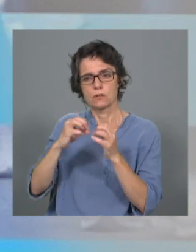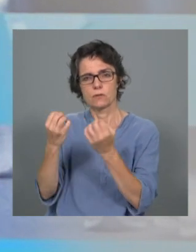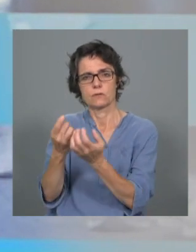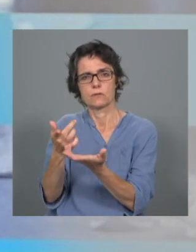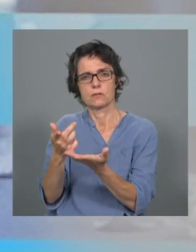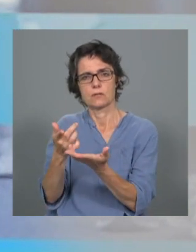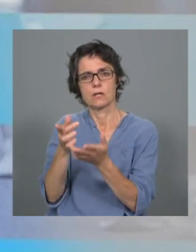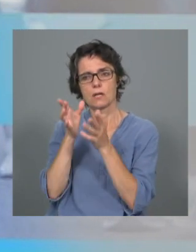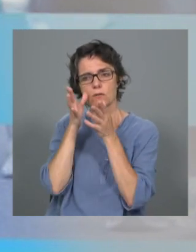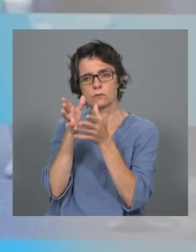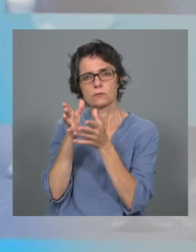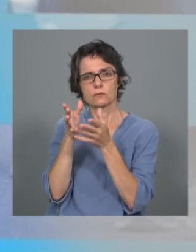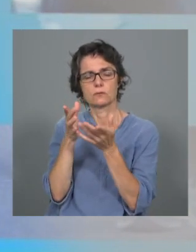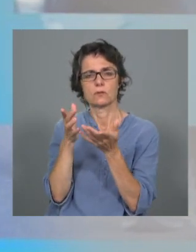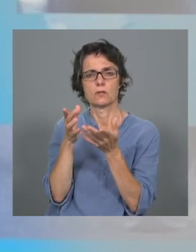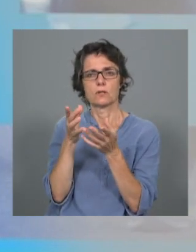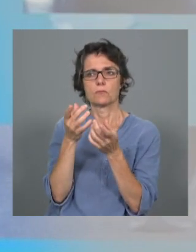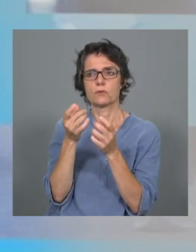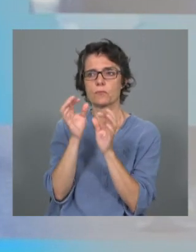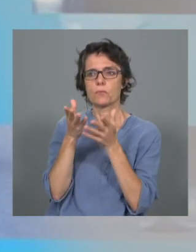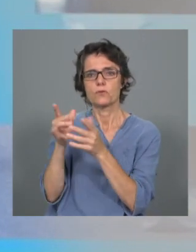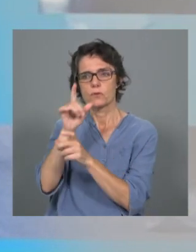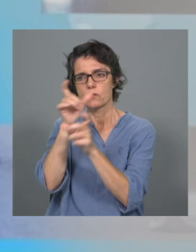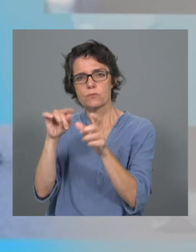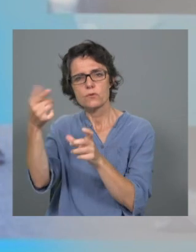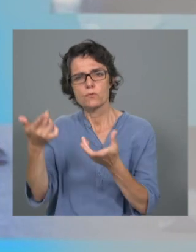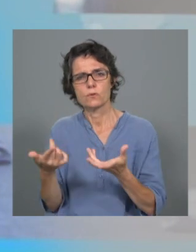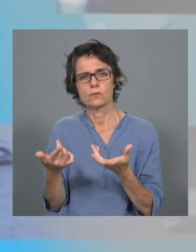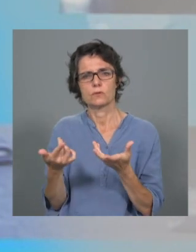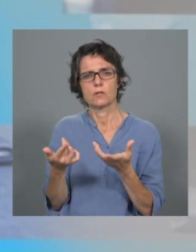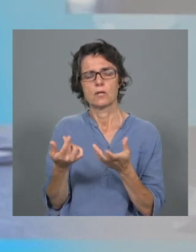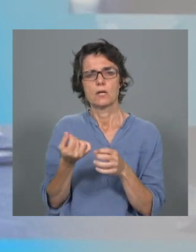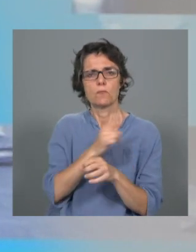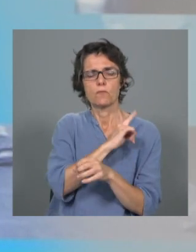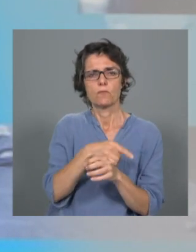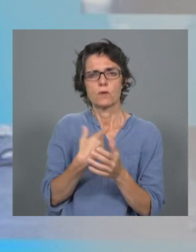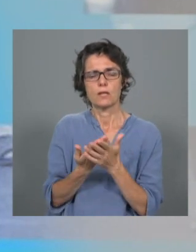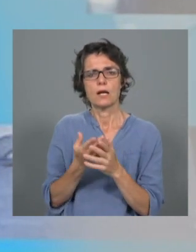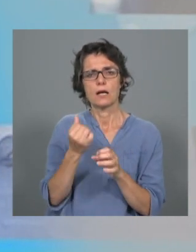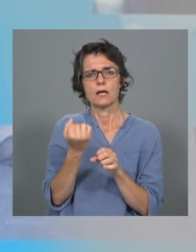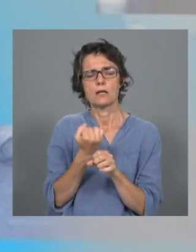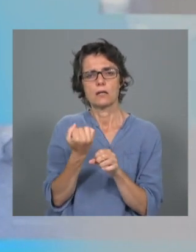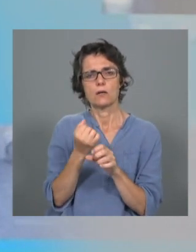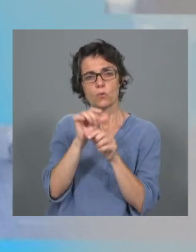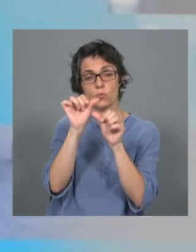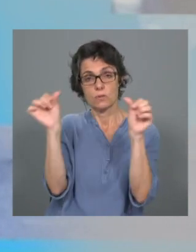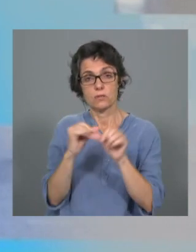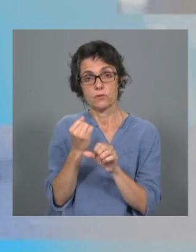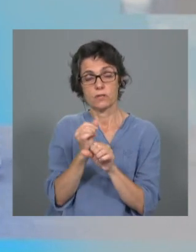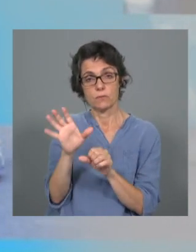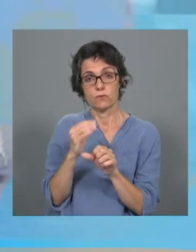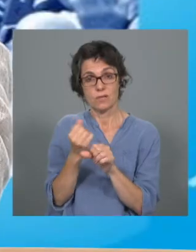valorizar o Sistema Nacional de Saúde, que é uma sintonia clara com a linha do seu pontificado. Sim, e